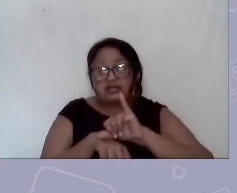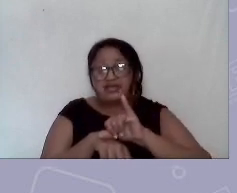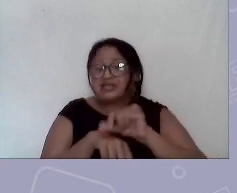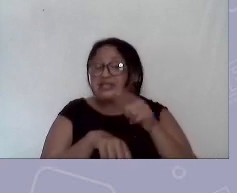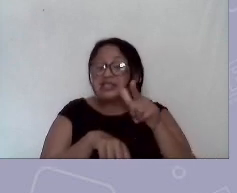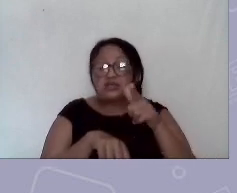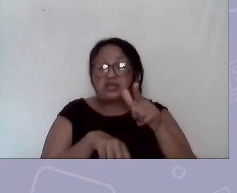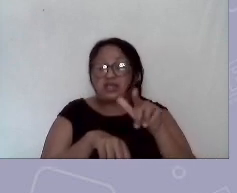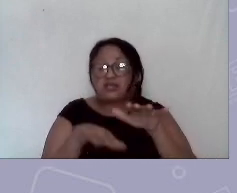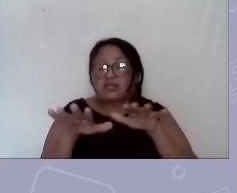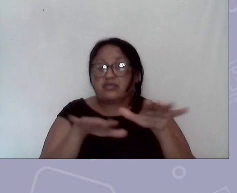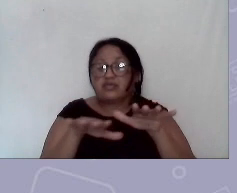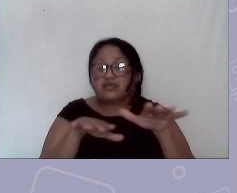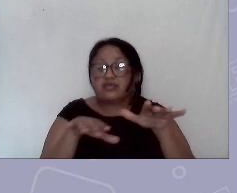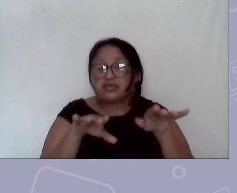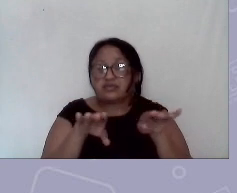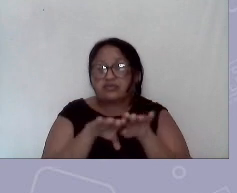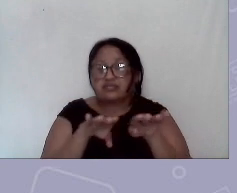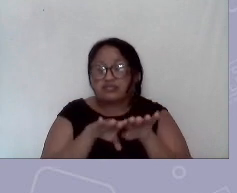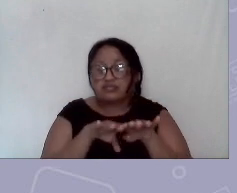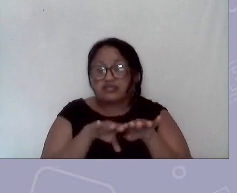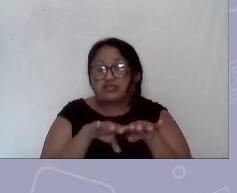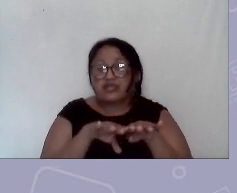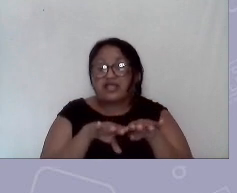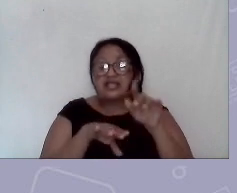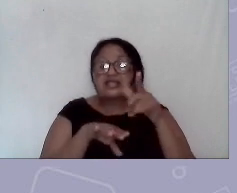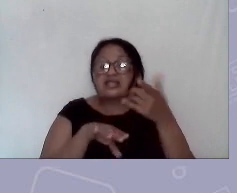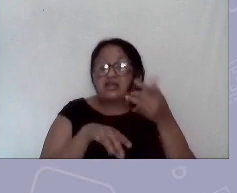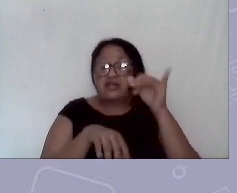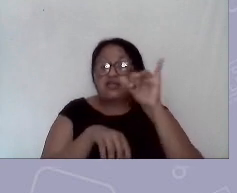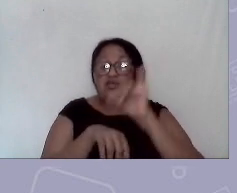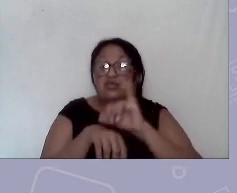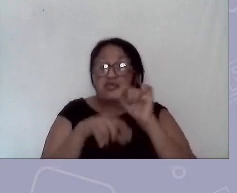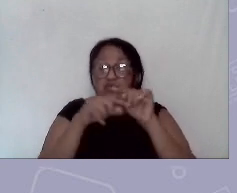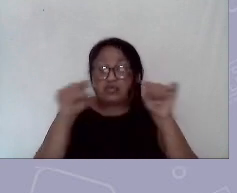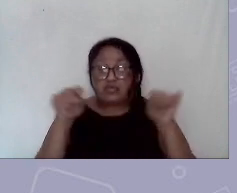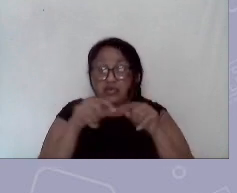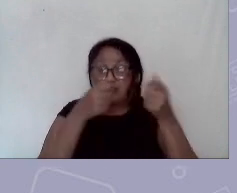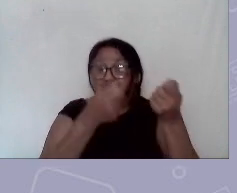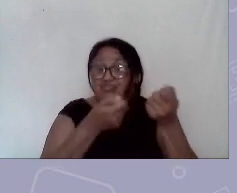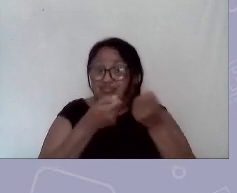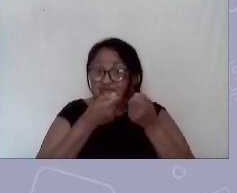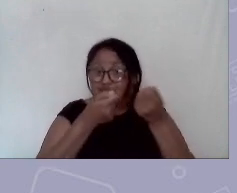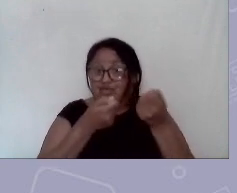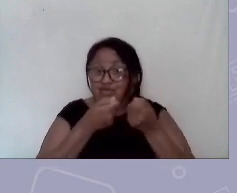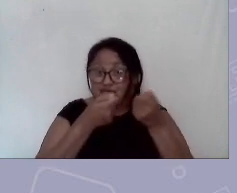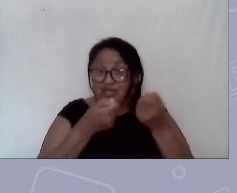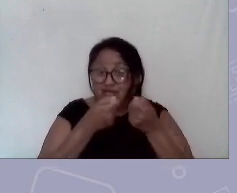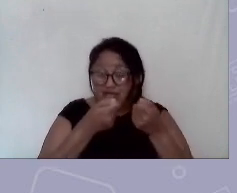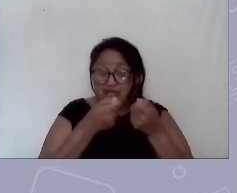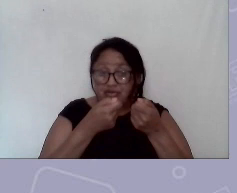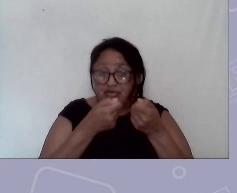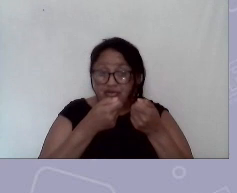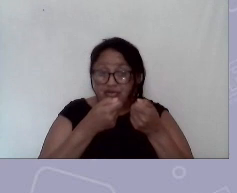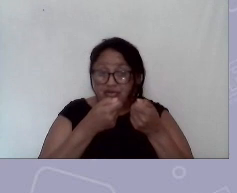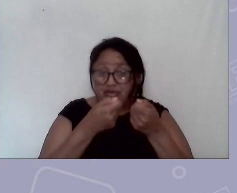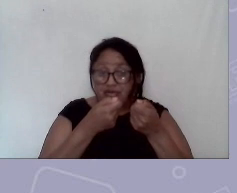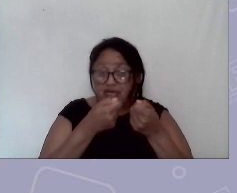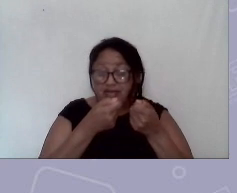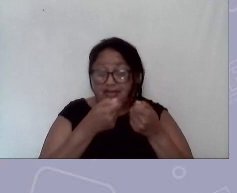em T igual a zero o bloco é puxado horizontalmente com uma força constante de 5 N